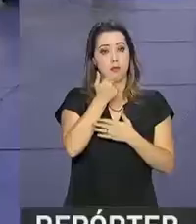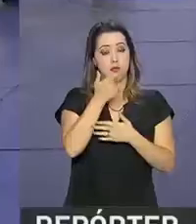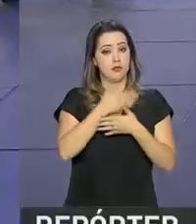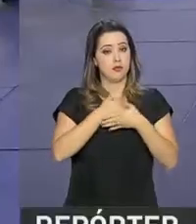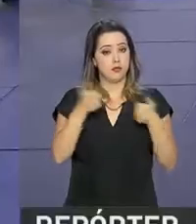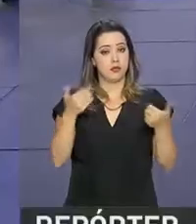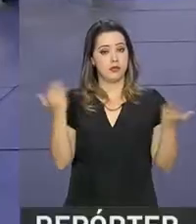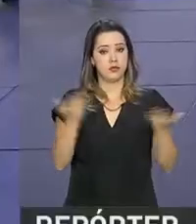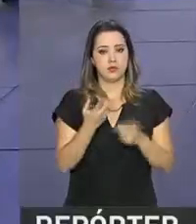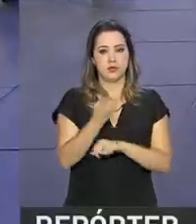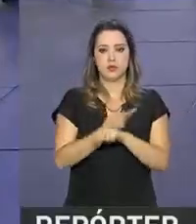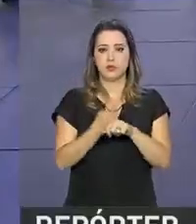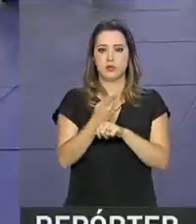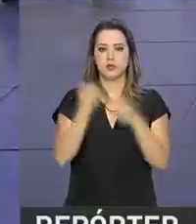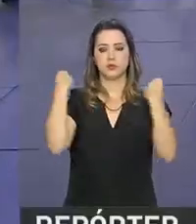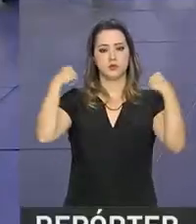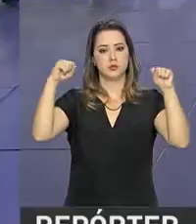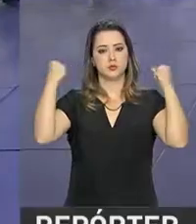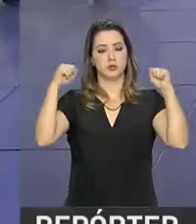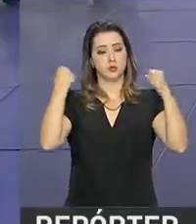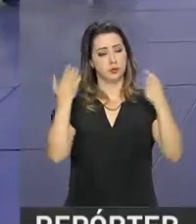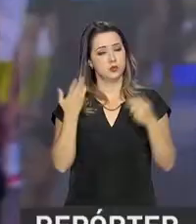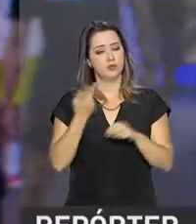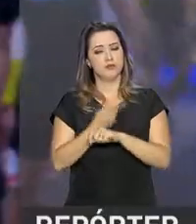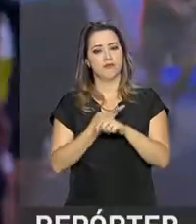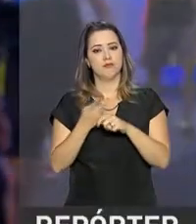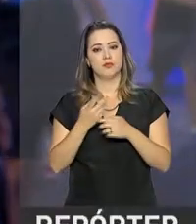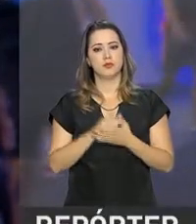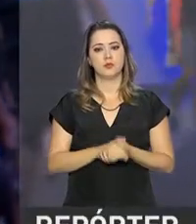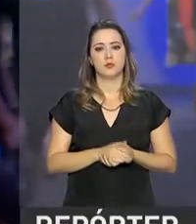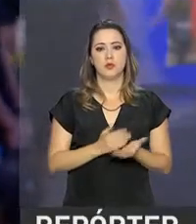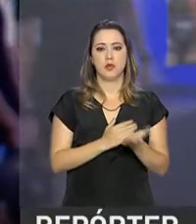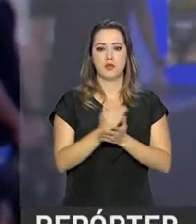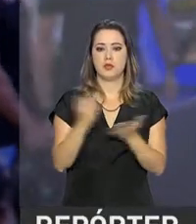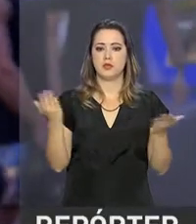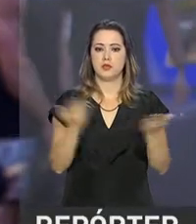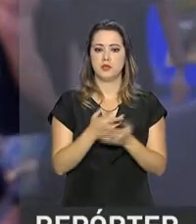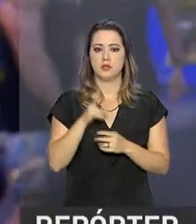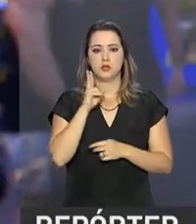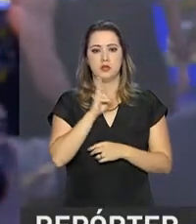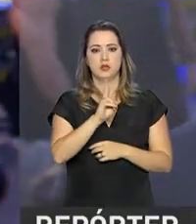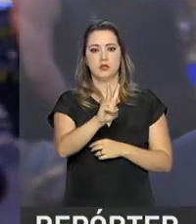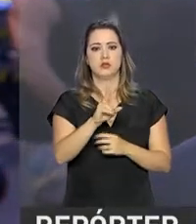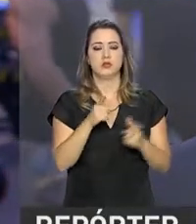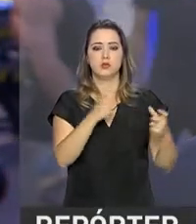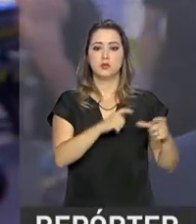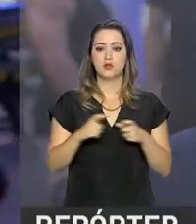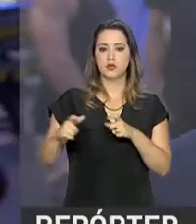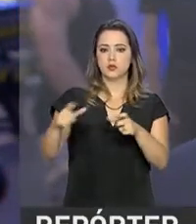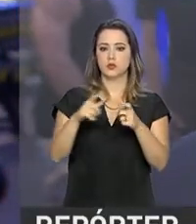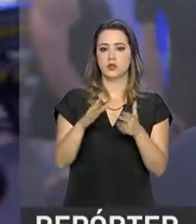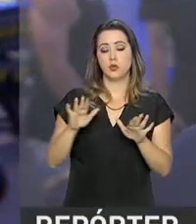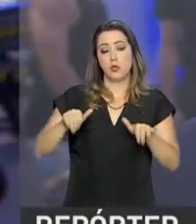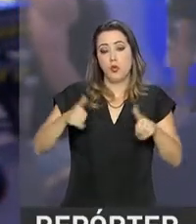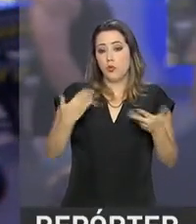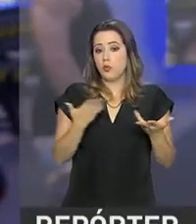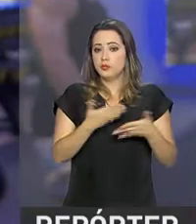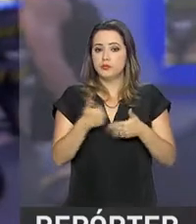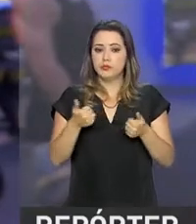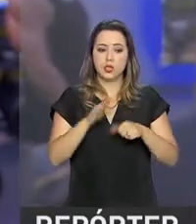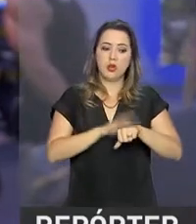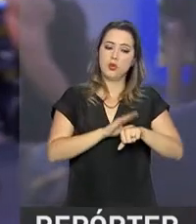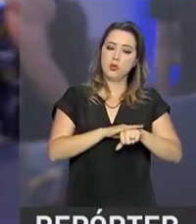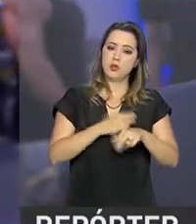e agora procura uma academia para se exercitar eu estou começando agora verificar essas academias e prevê que qualquer um se encaixa melhor